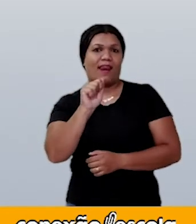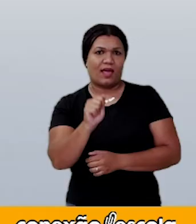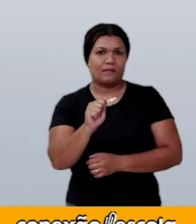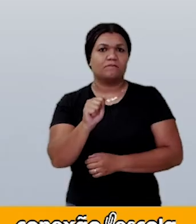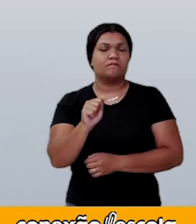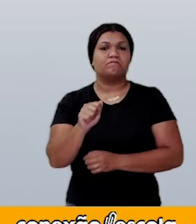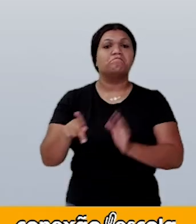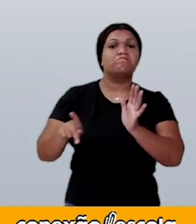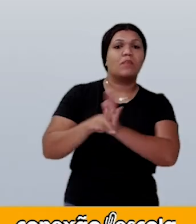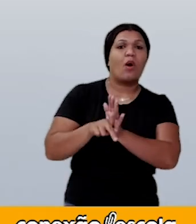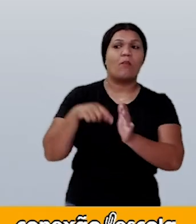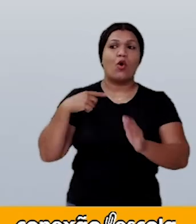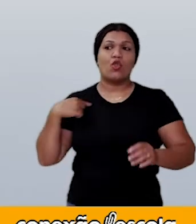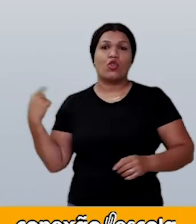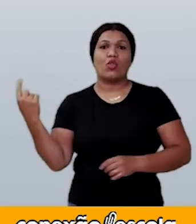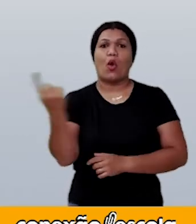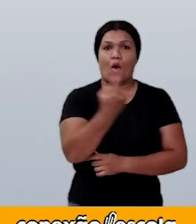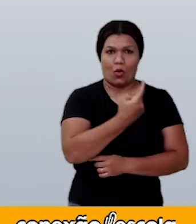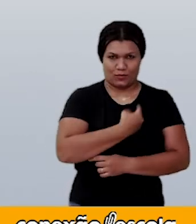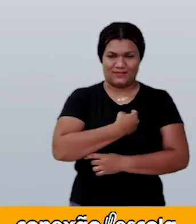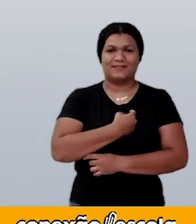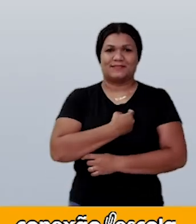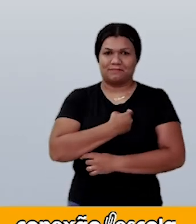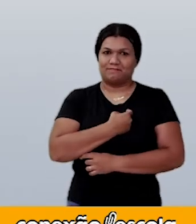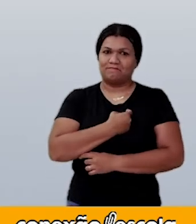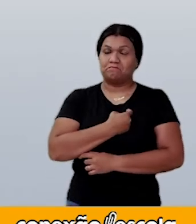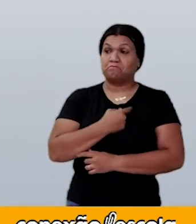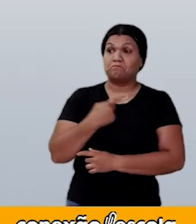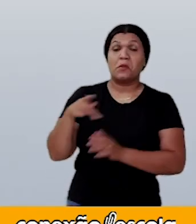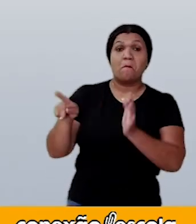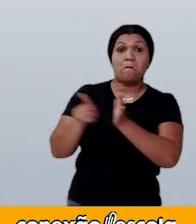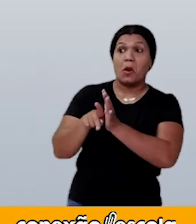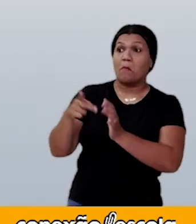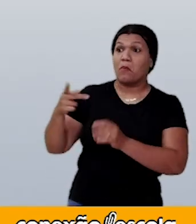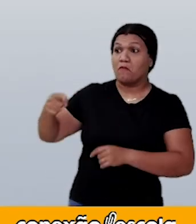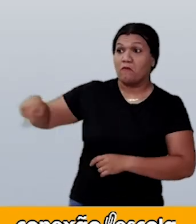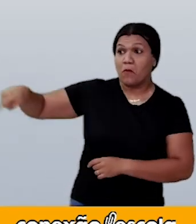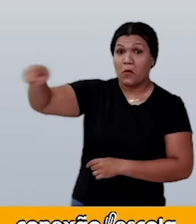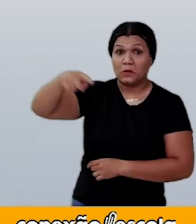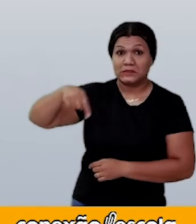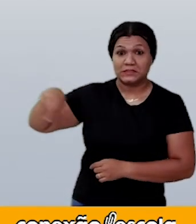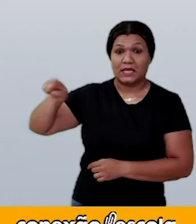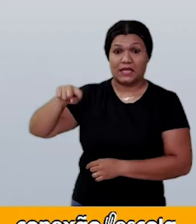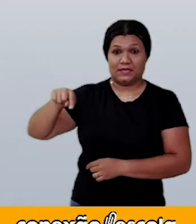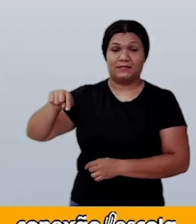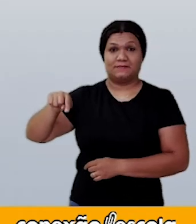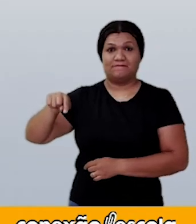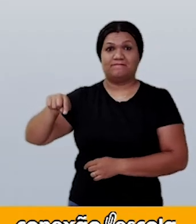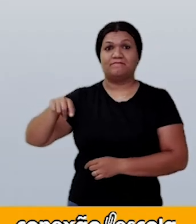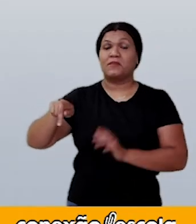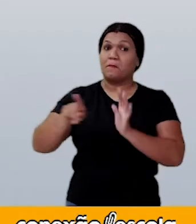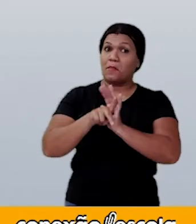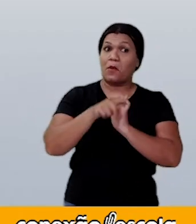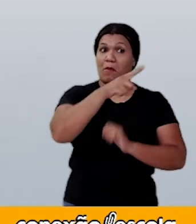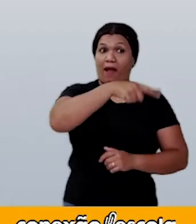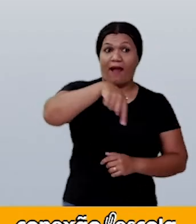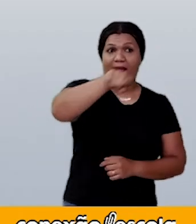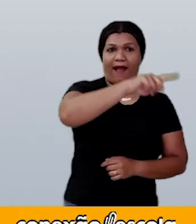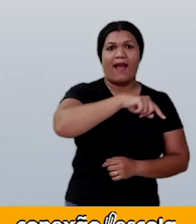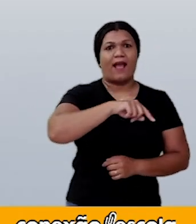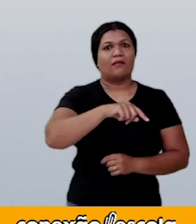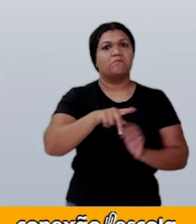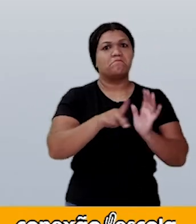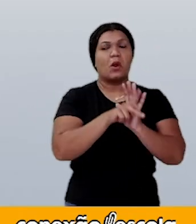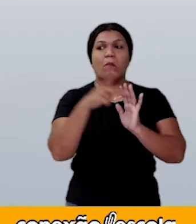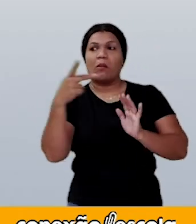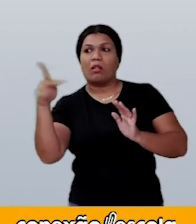nosso ou nossa, vosso ou vossa, seus, suas,